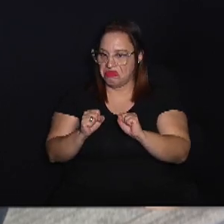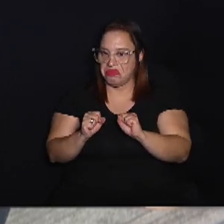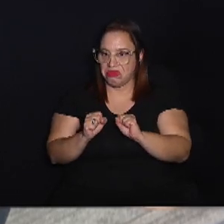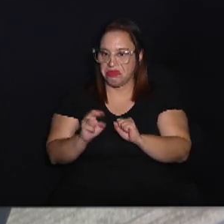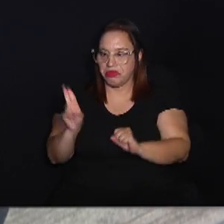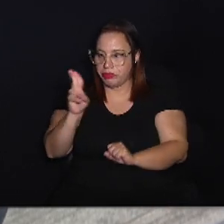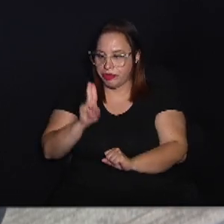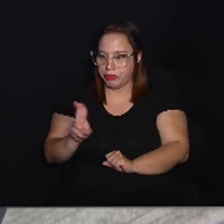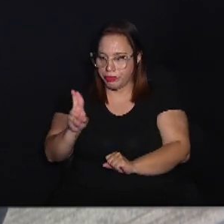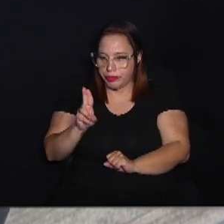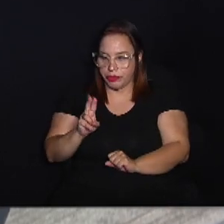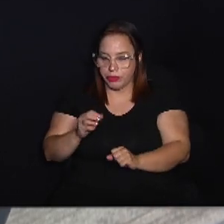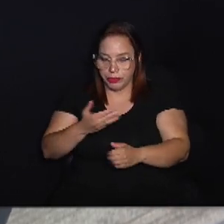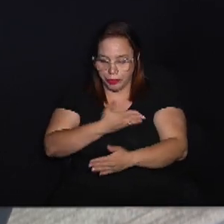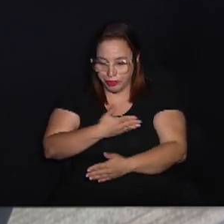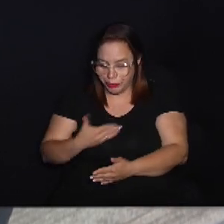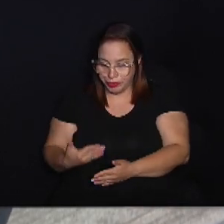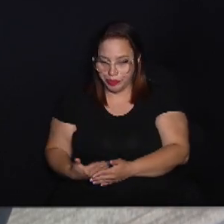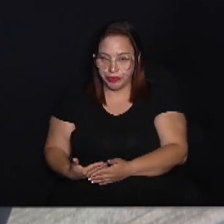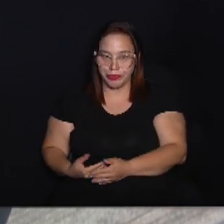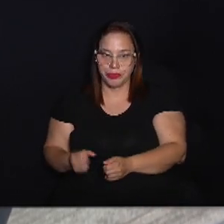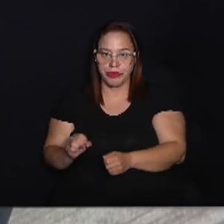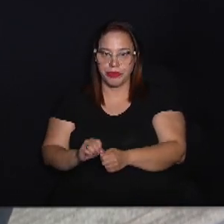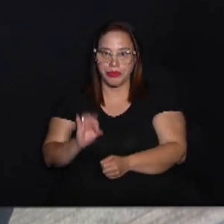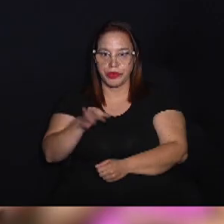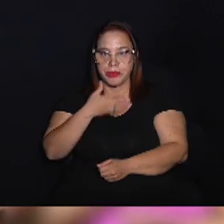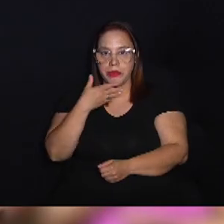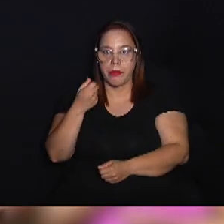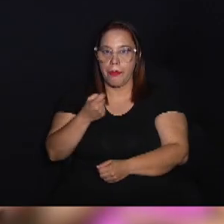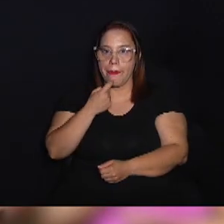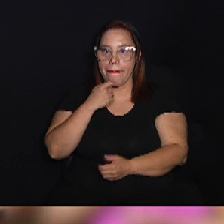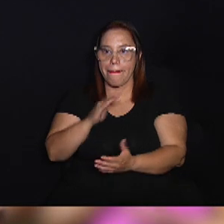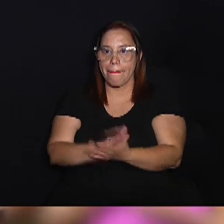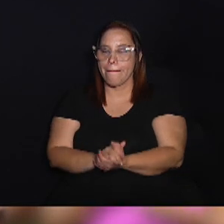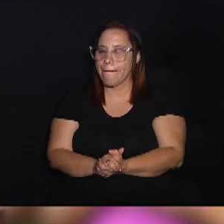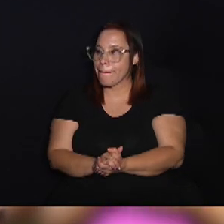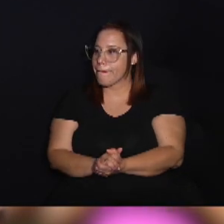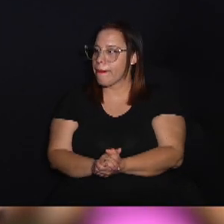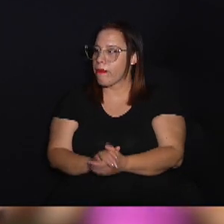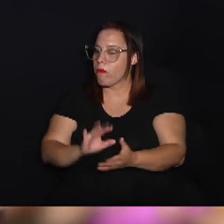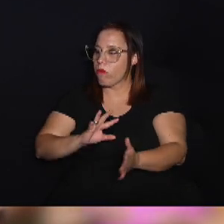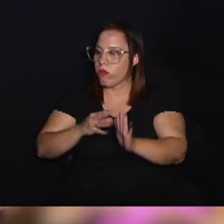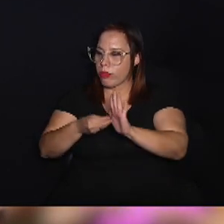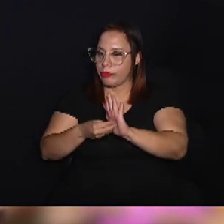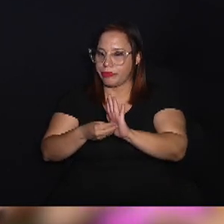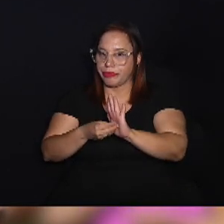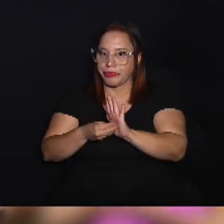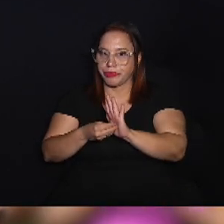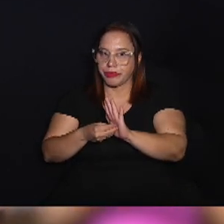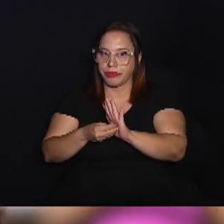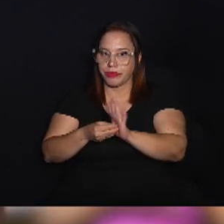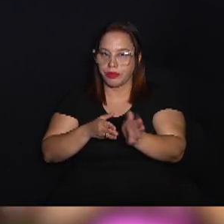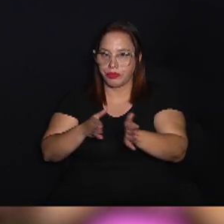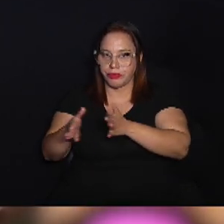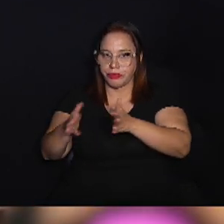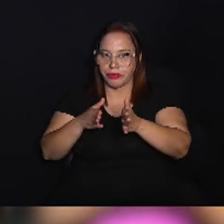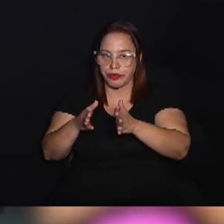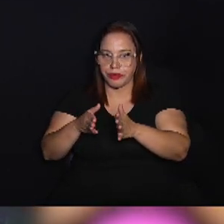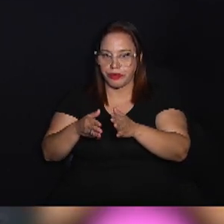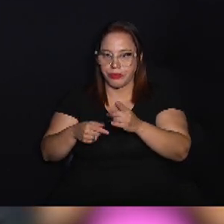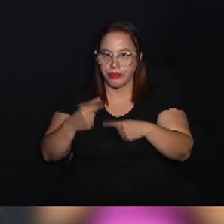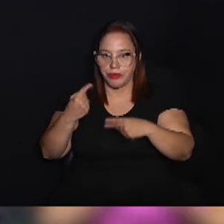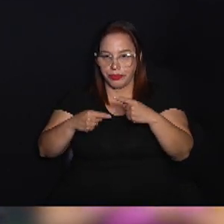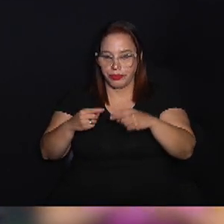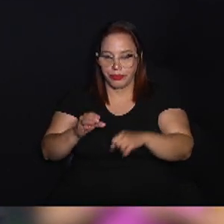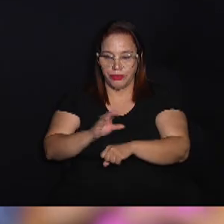dar uma publicidade e fazer aquilo que é melhor para Campinas. Com as emendas, a matéria segue para a análise da